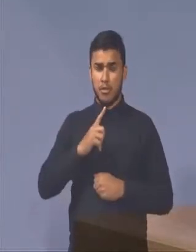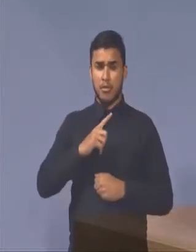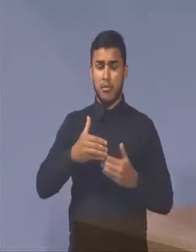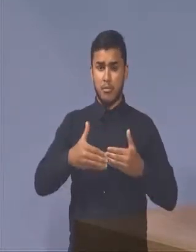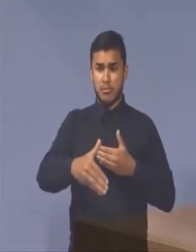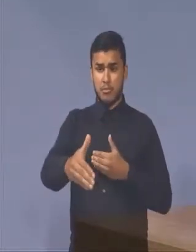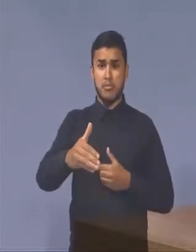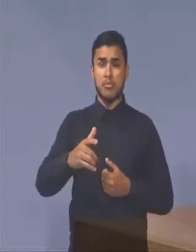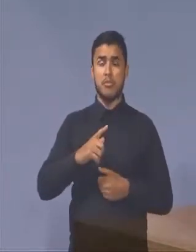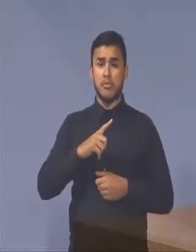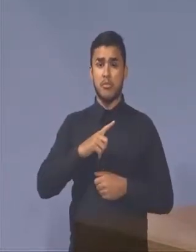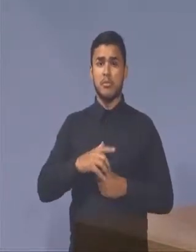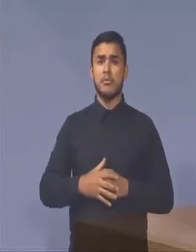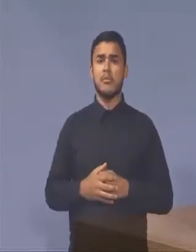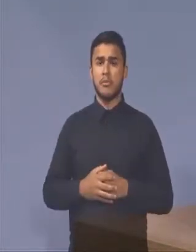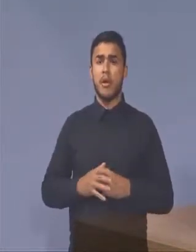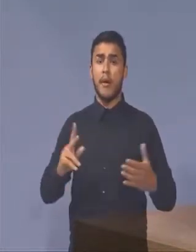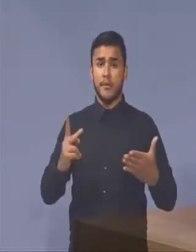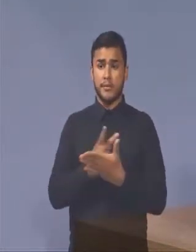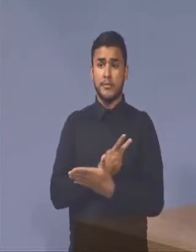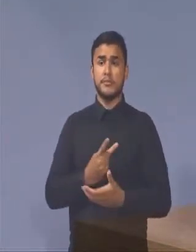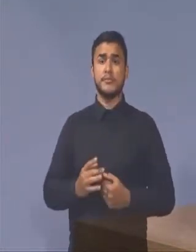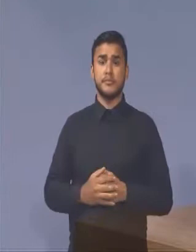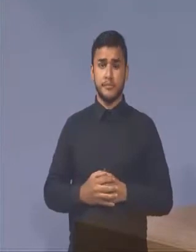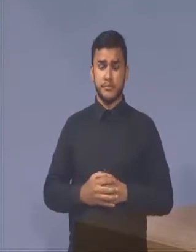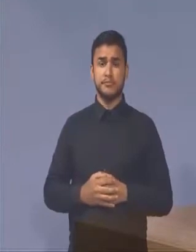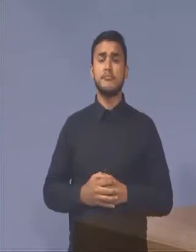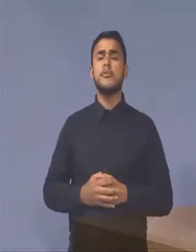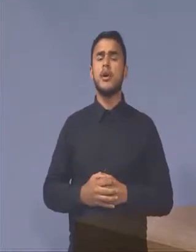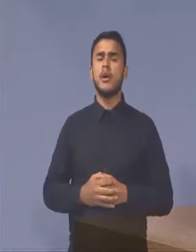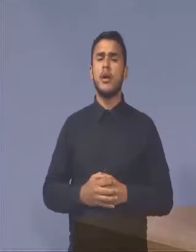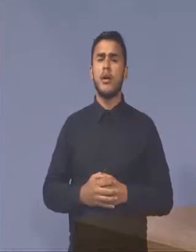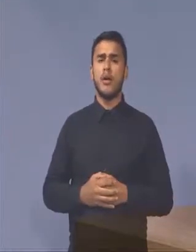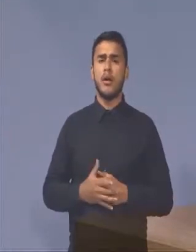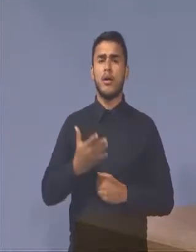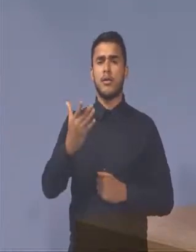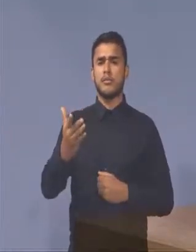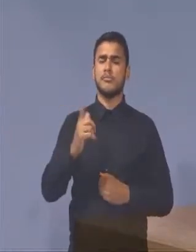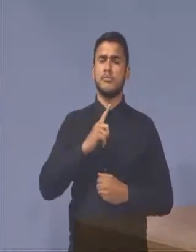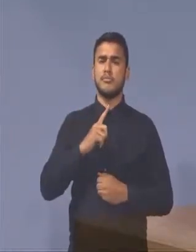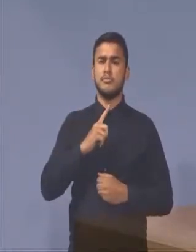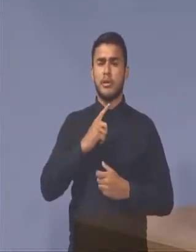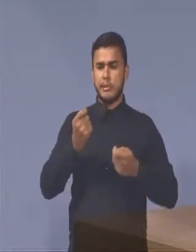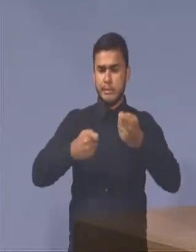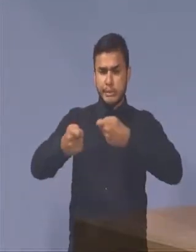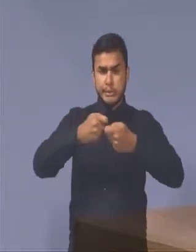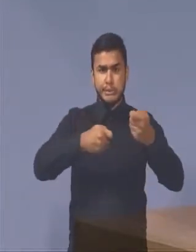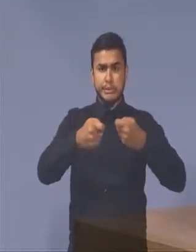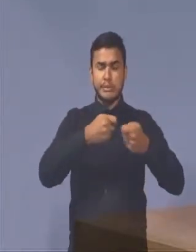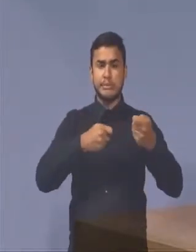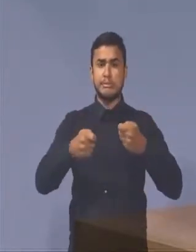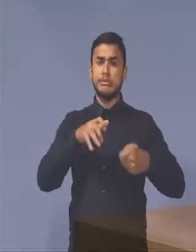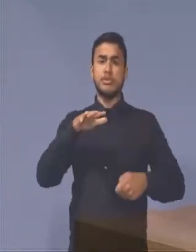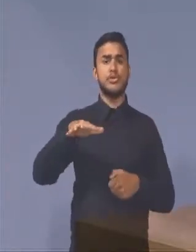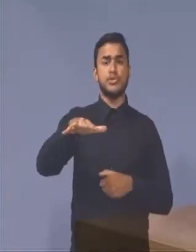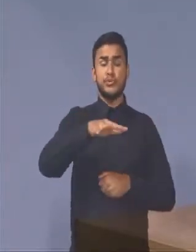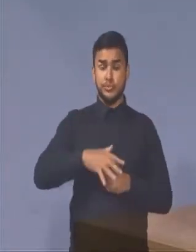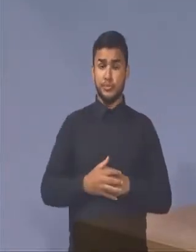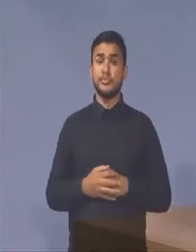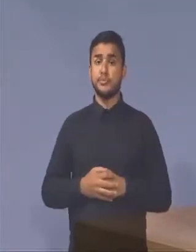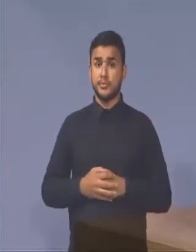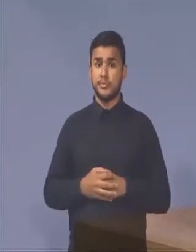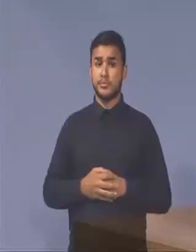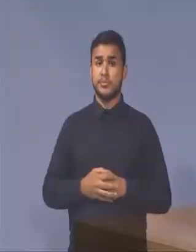que o acesso é muito amplo em todos os sentidos, né? Desde os negócios ao conhecimento de uma maneira geral. Isso aí está